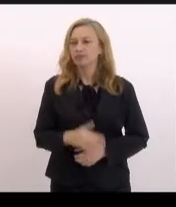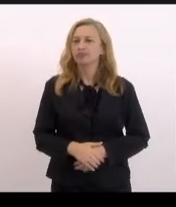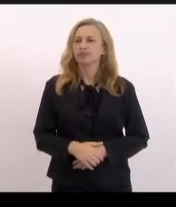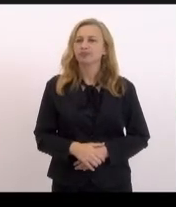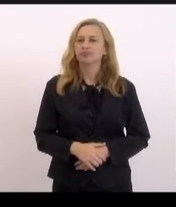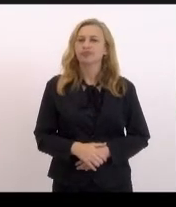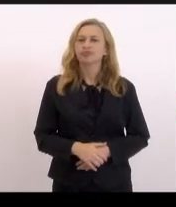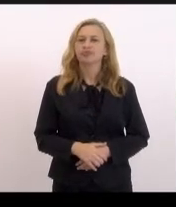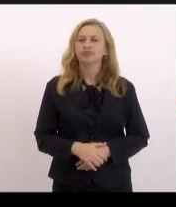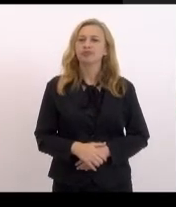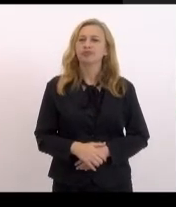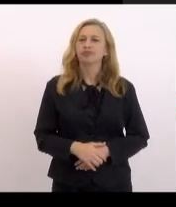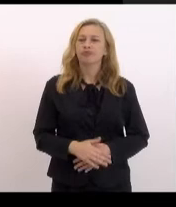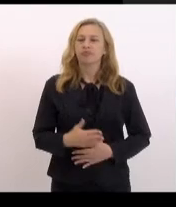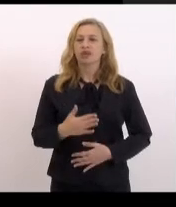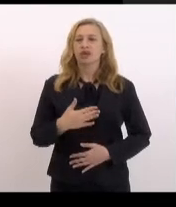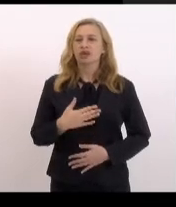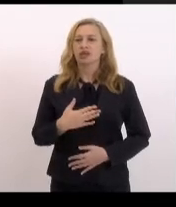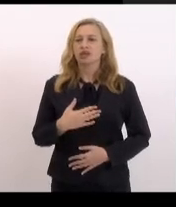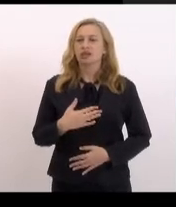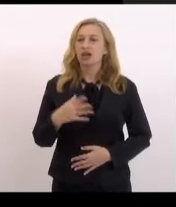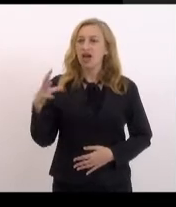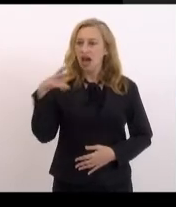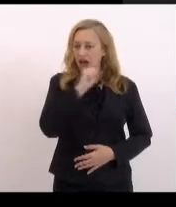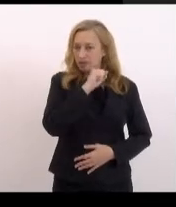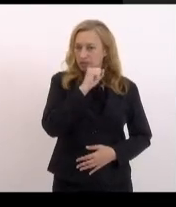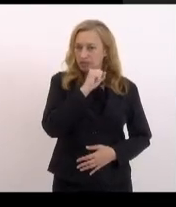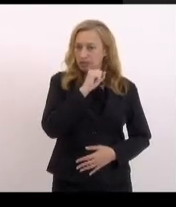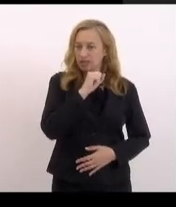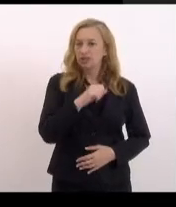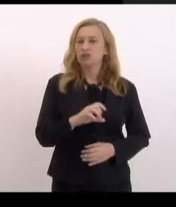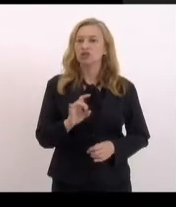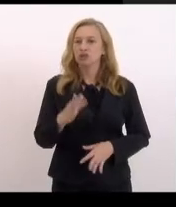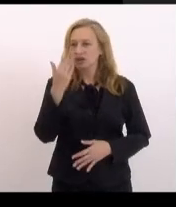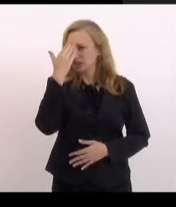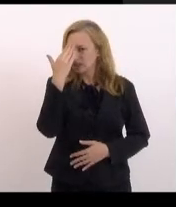Minha declaração é bem rápida, só agradecer.